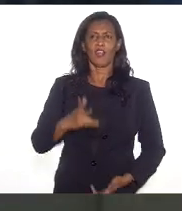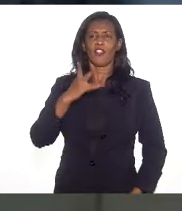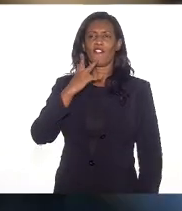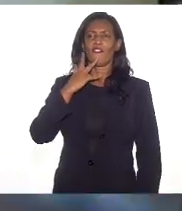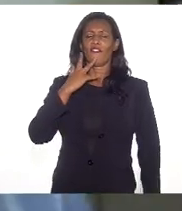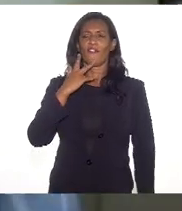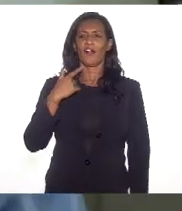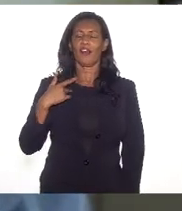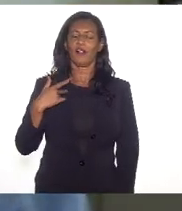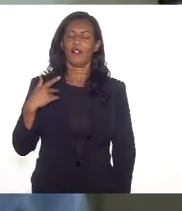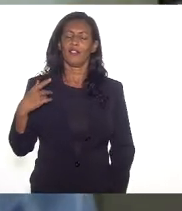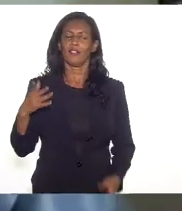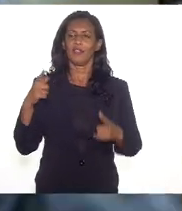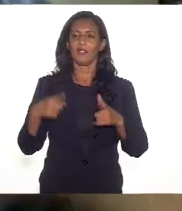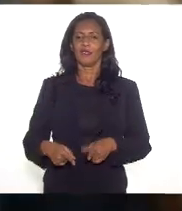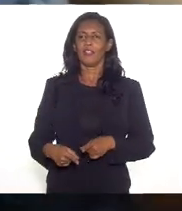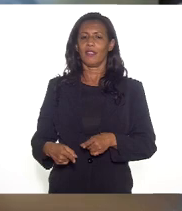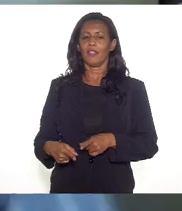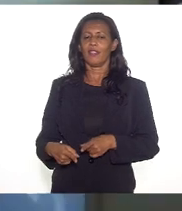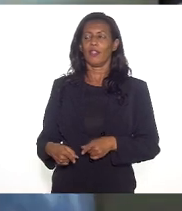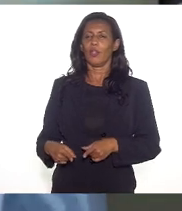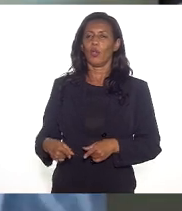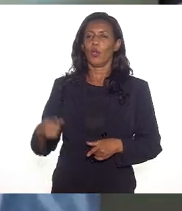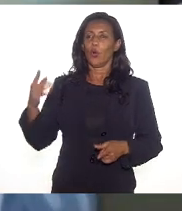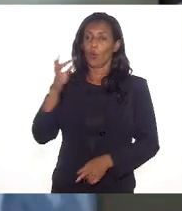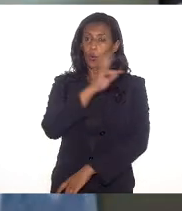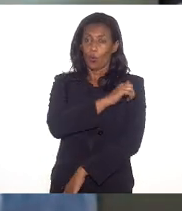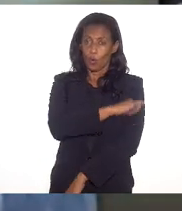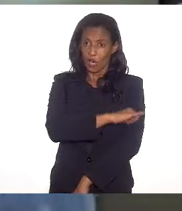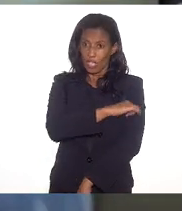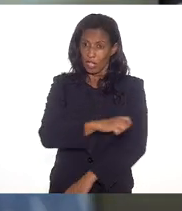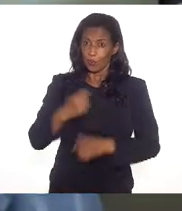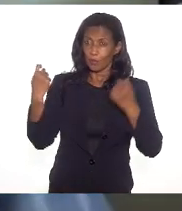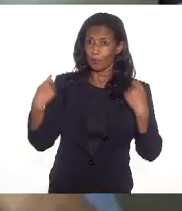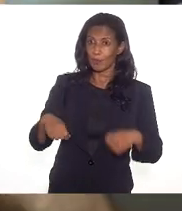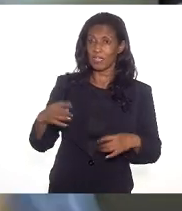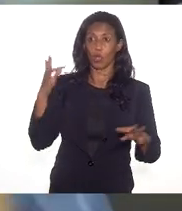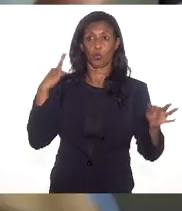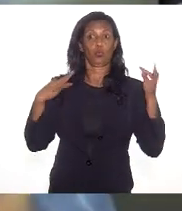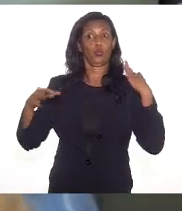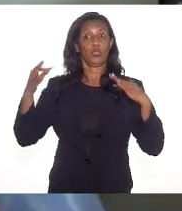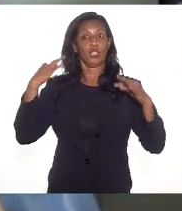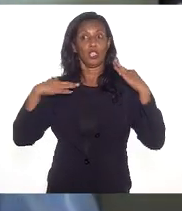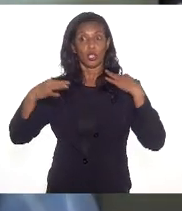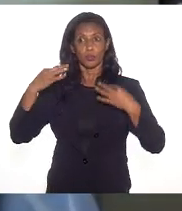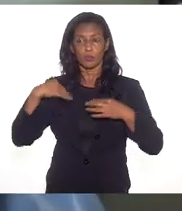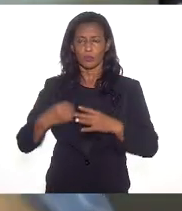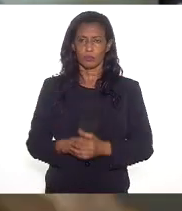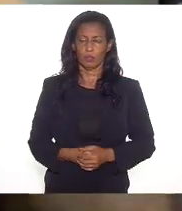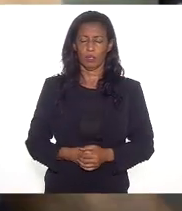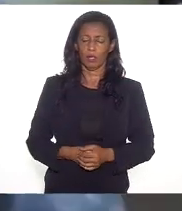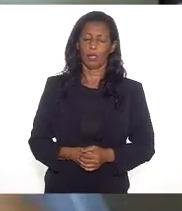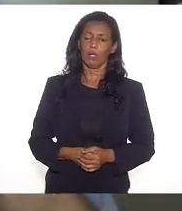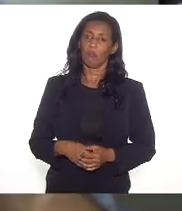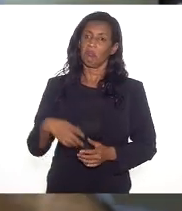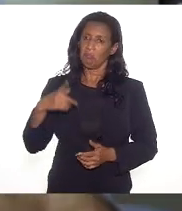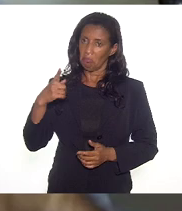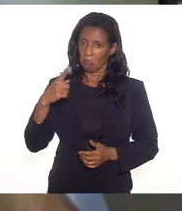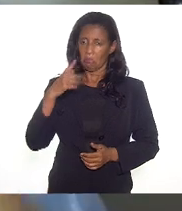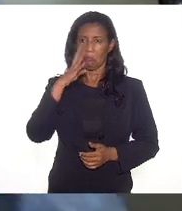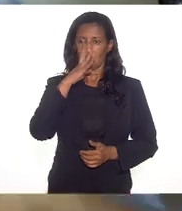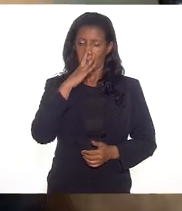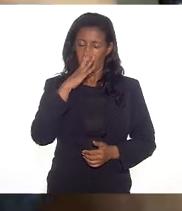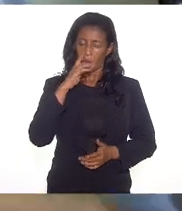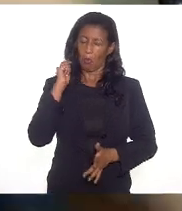para o Rio de Janeiro era o turismo. Eu aprecio muito que se aposte no